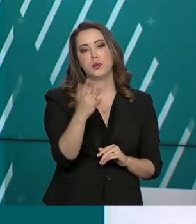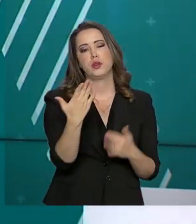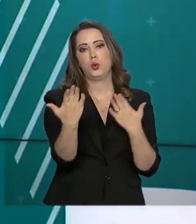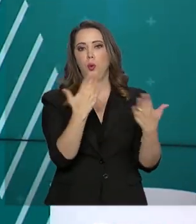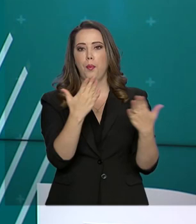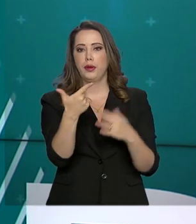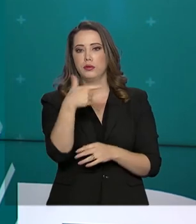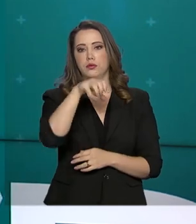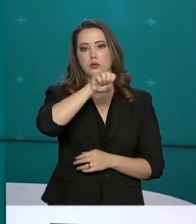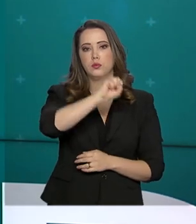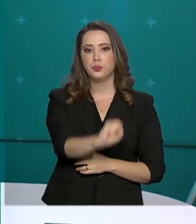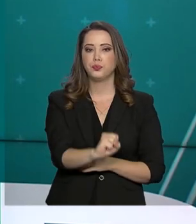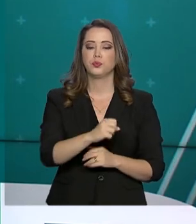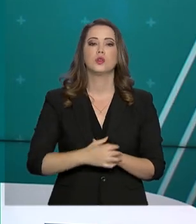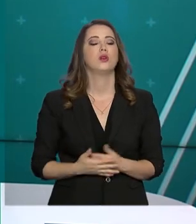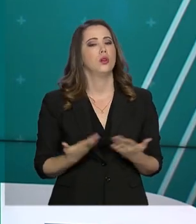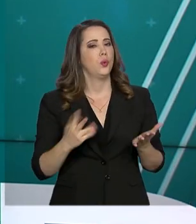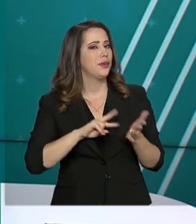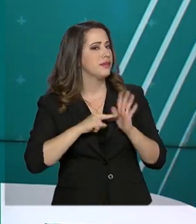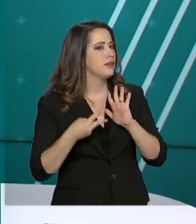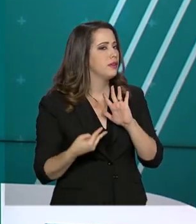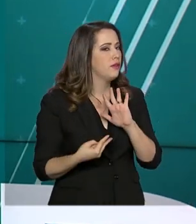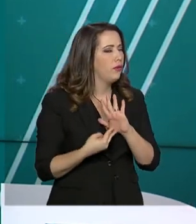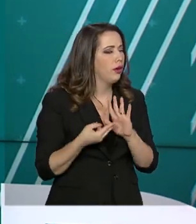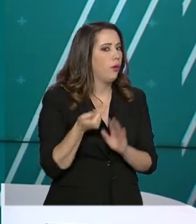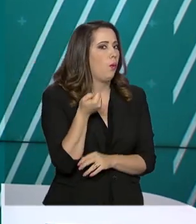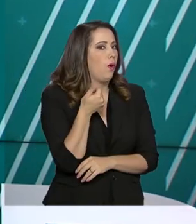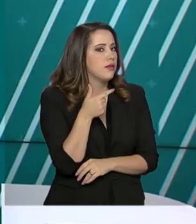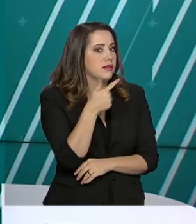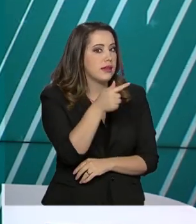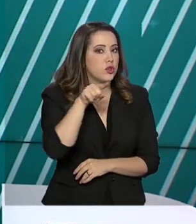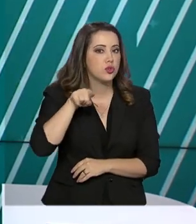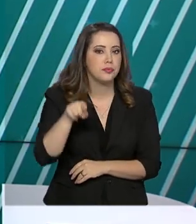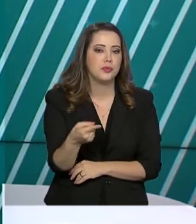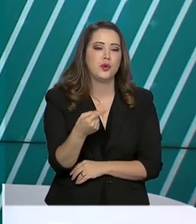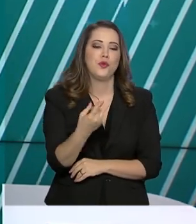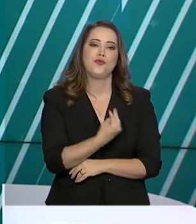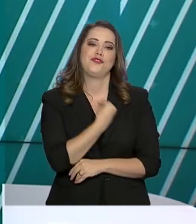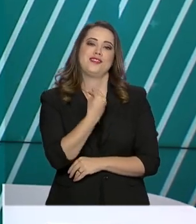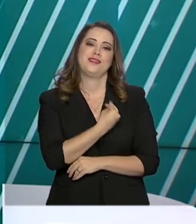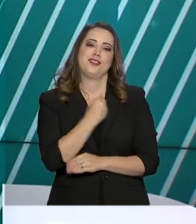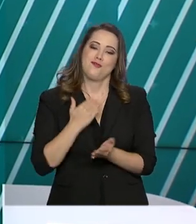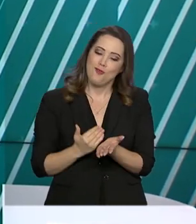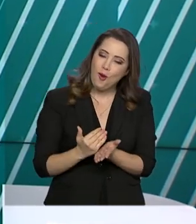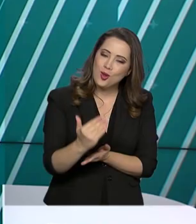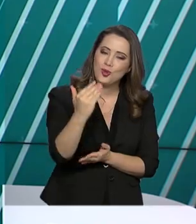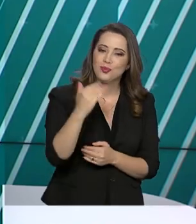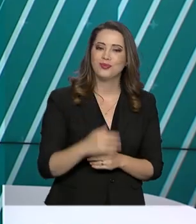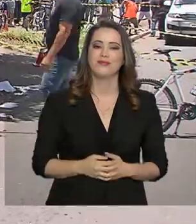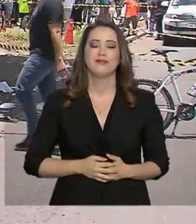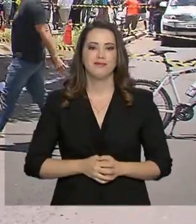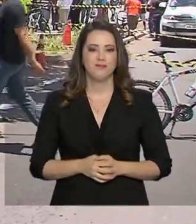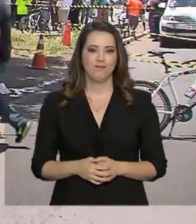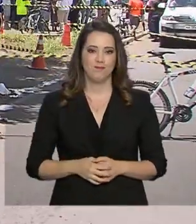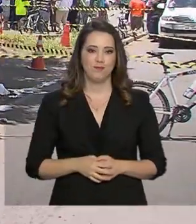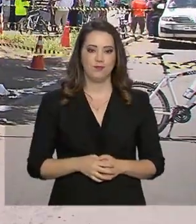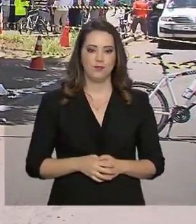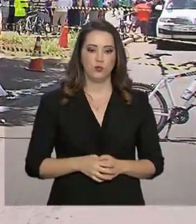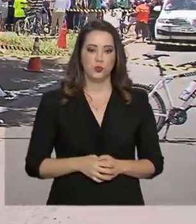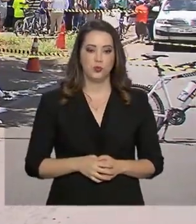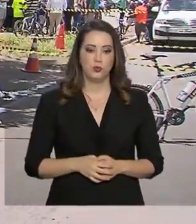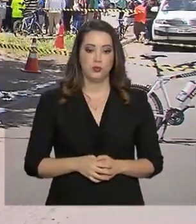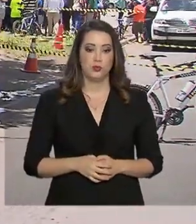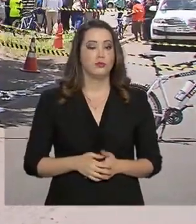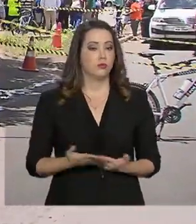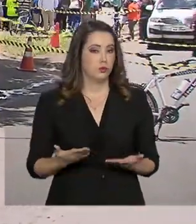que em 2018. Isso quer dizer que quase 7 mil vidas foram preservadas. A